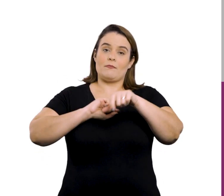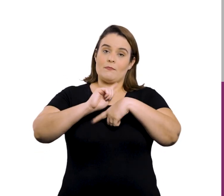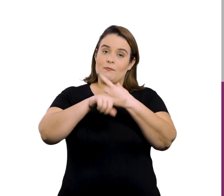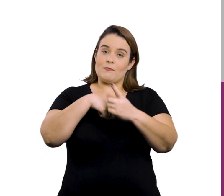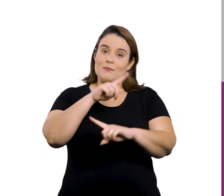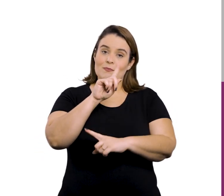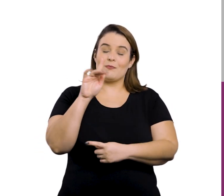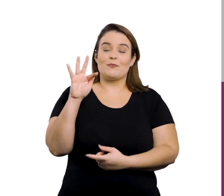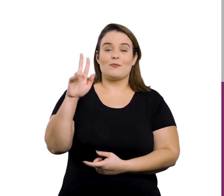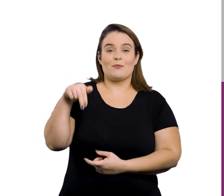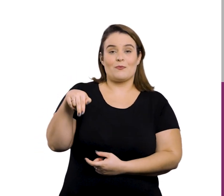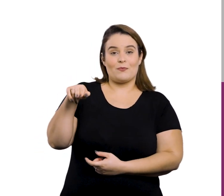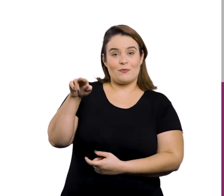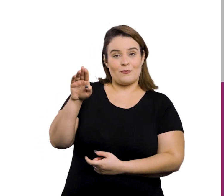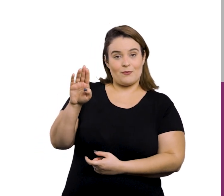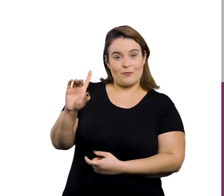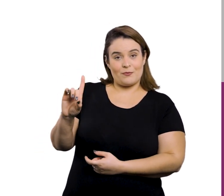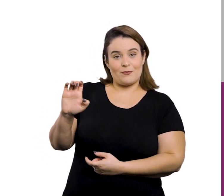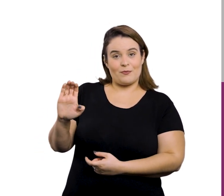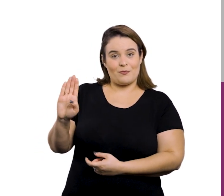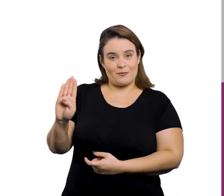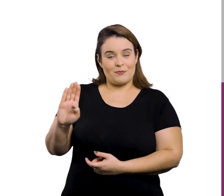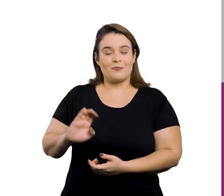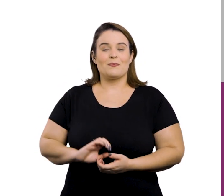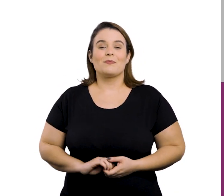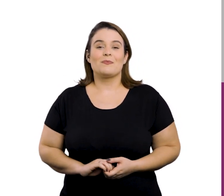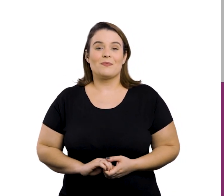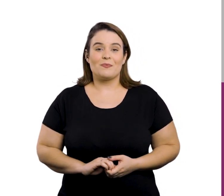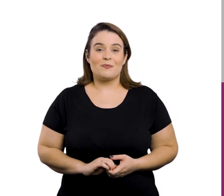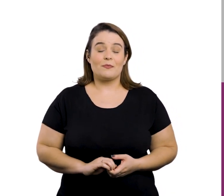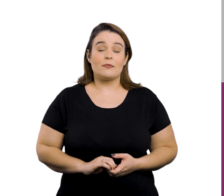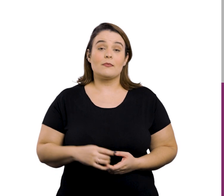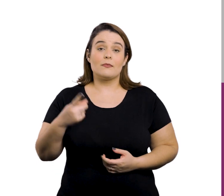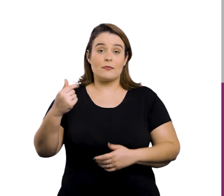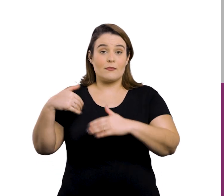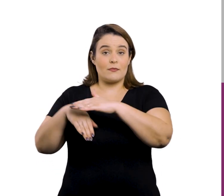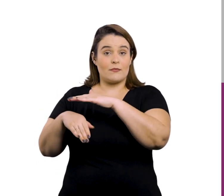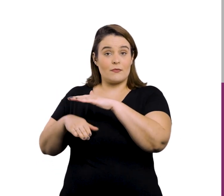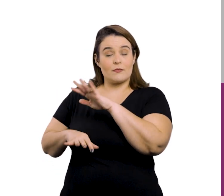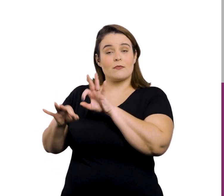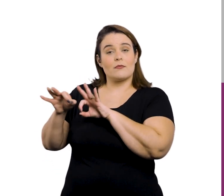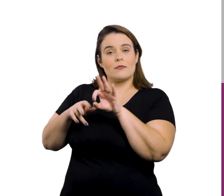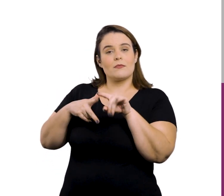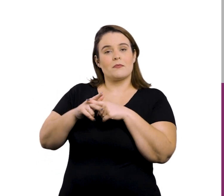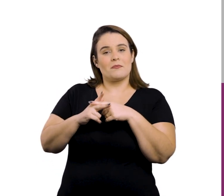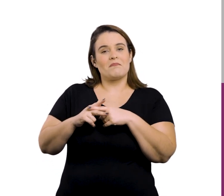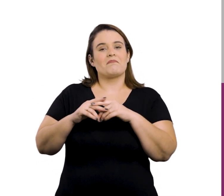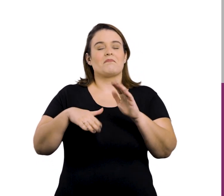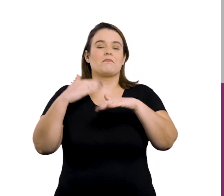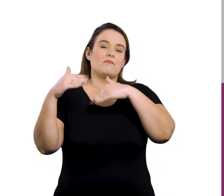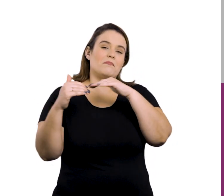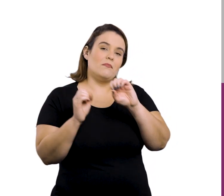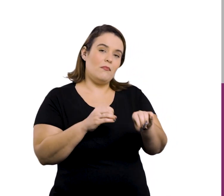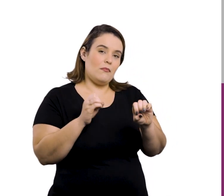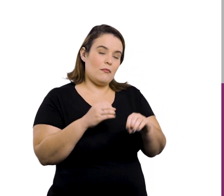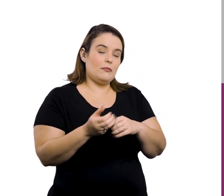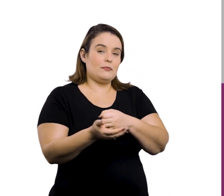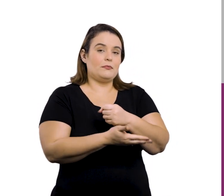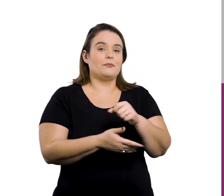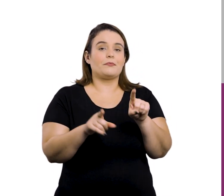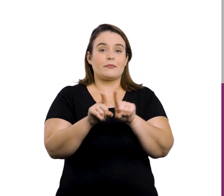luta pela melhoria e reformulação do maior fundo da educação básica, o Fundeb, Fundo de Manutenção